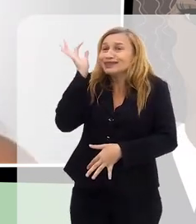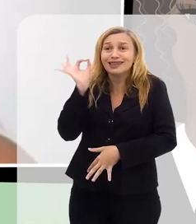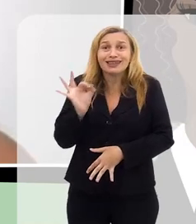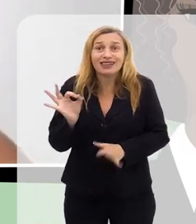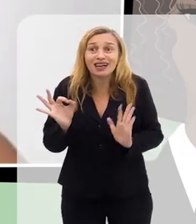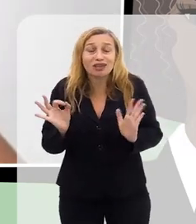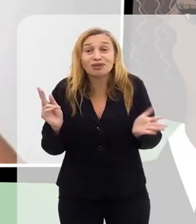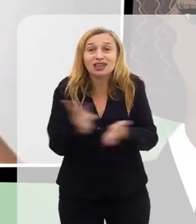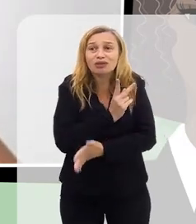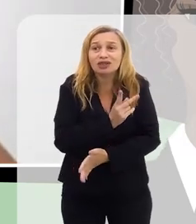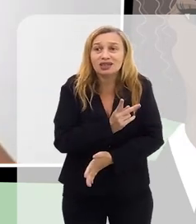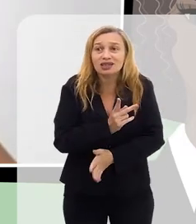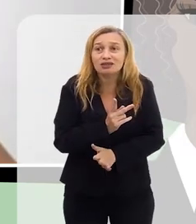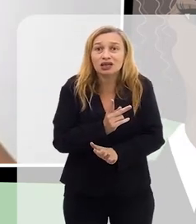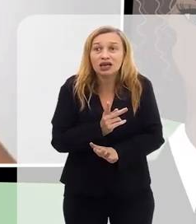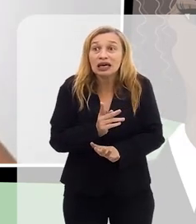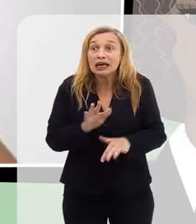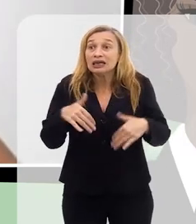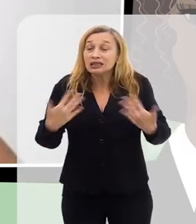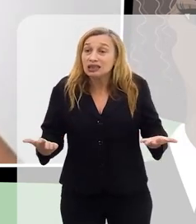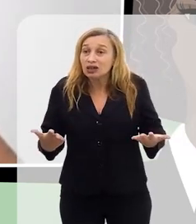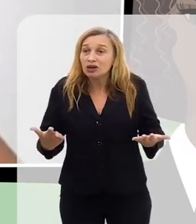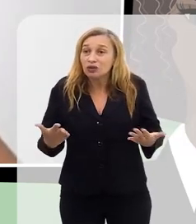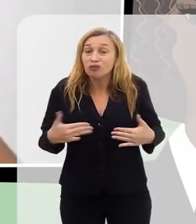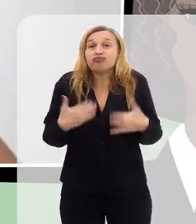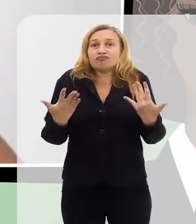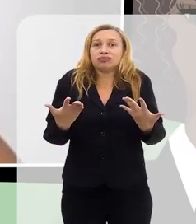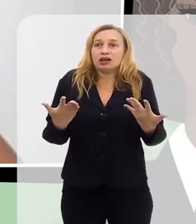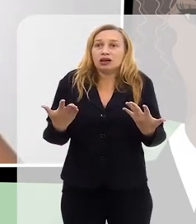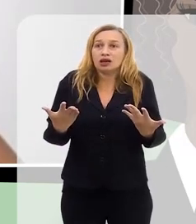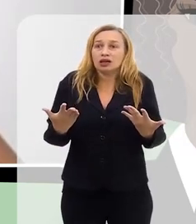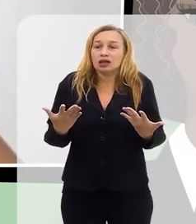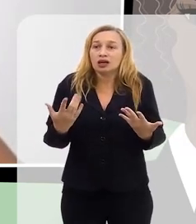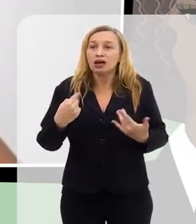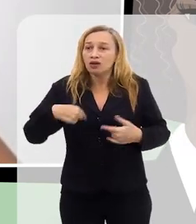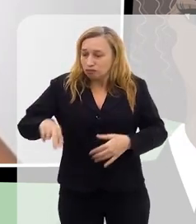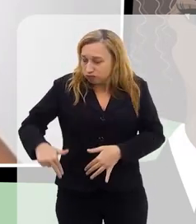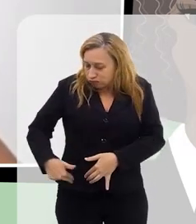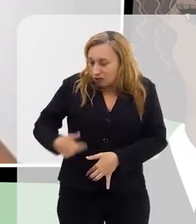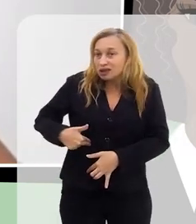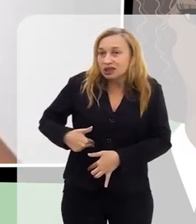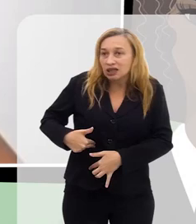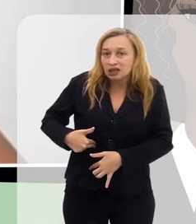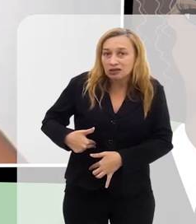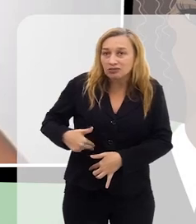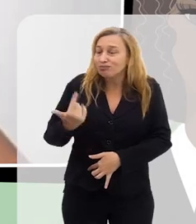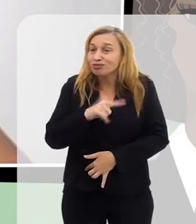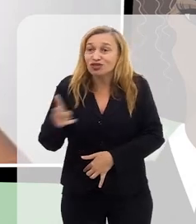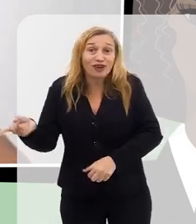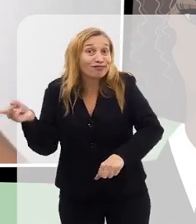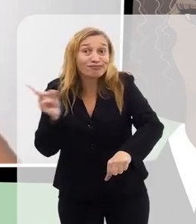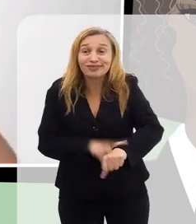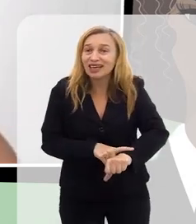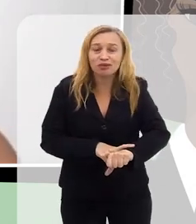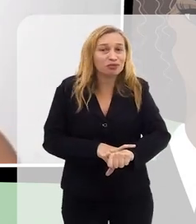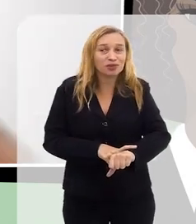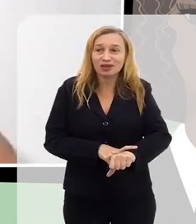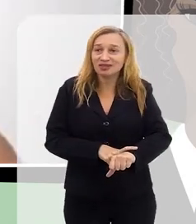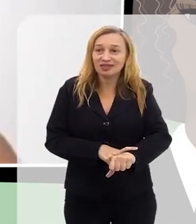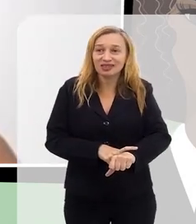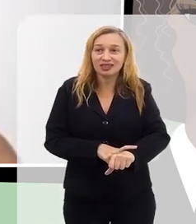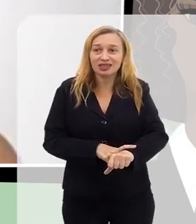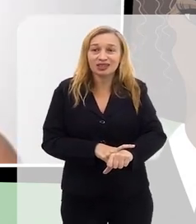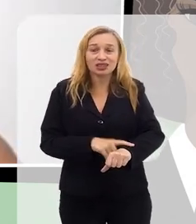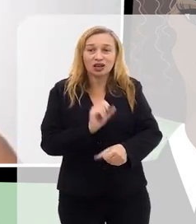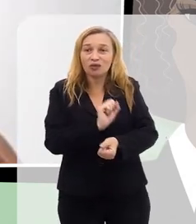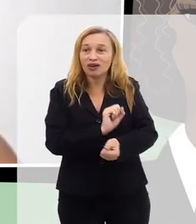realmente não estava entendendo o que tinha acontecido. Então, isso foi muito assustador, eu fui para uma cesárea, onde não tiveram tempo